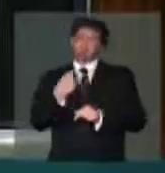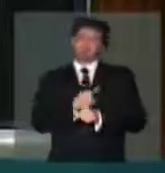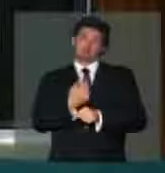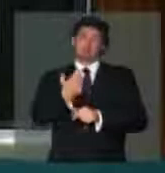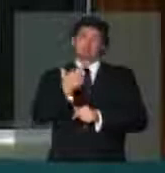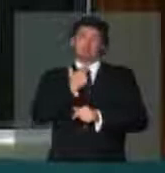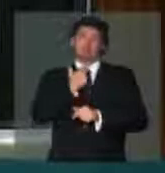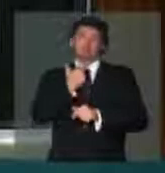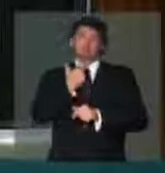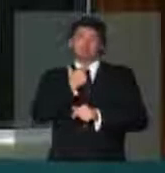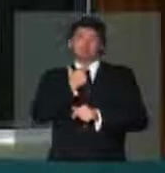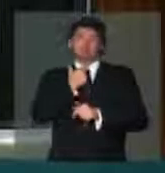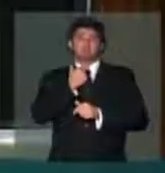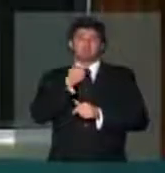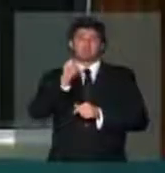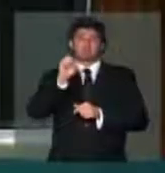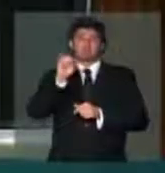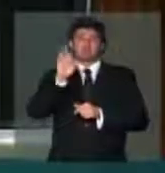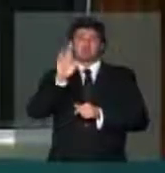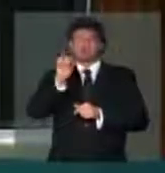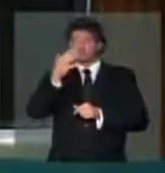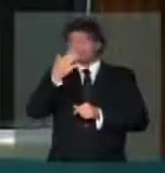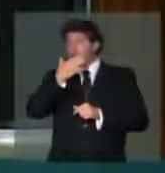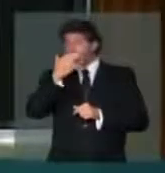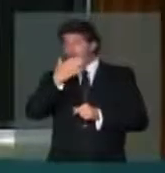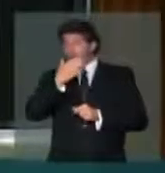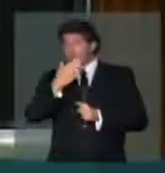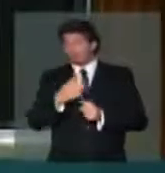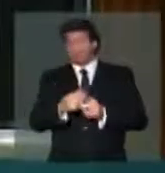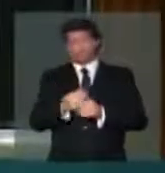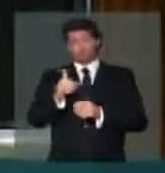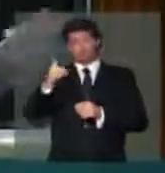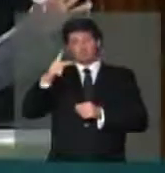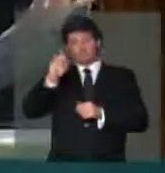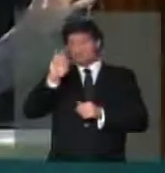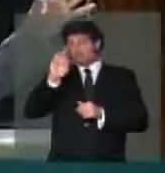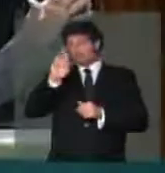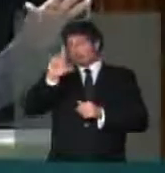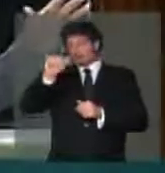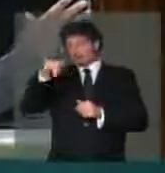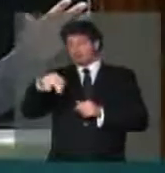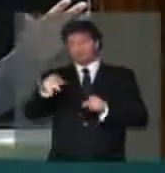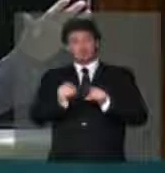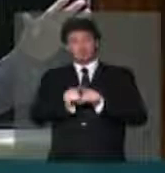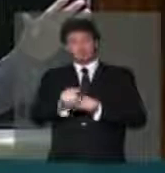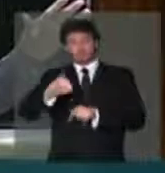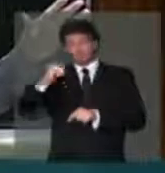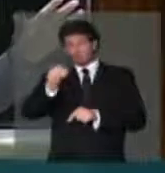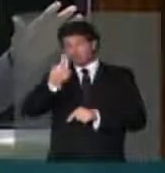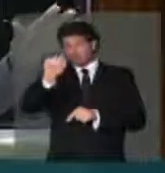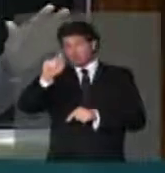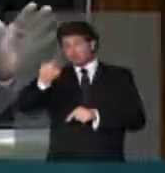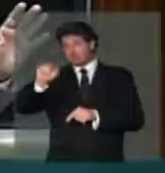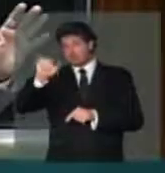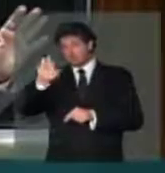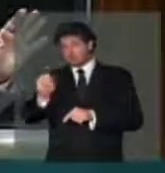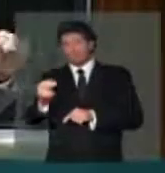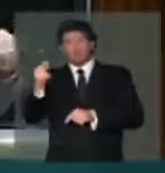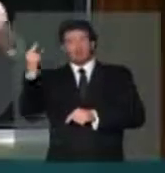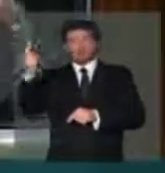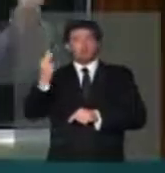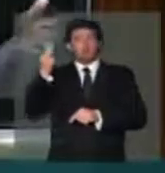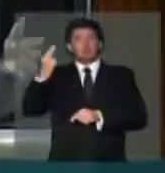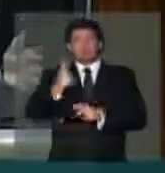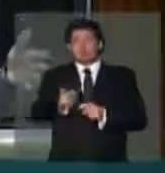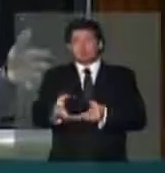não vai ter safra de fruticultura em Petrolina e talvez nem em Juazeiro. Não dá para ficar assim.